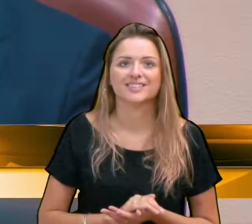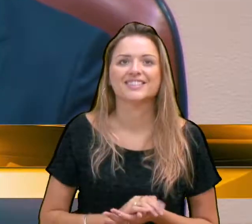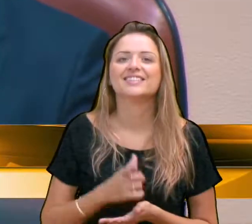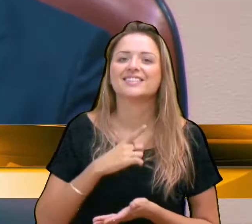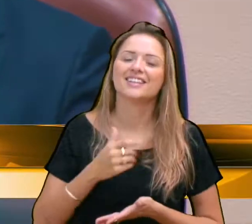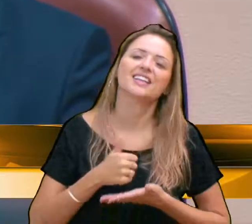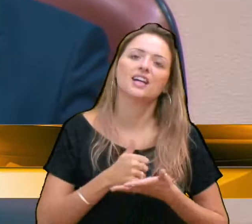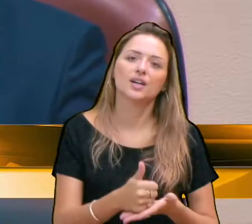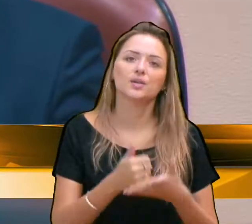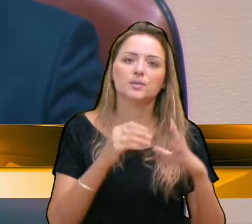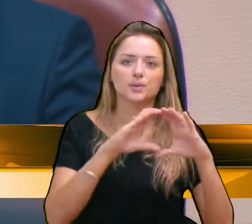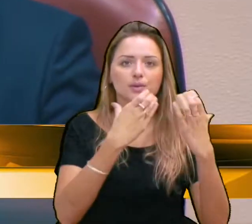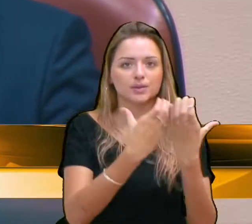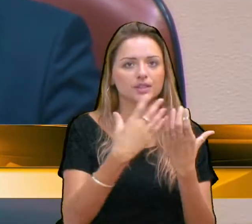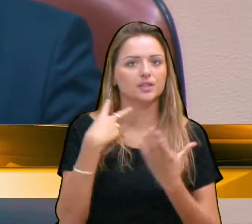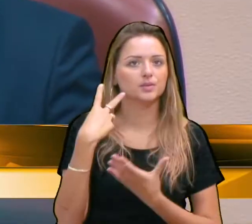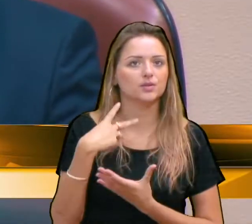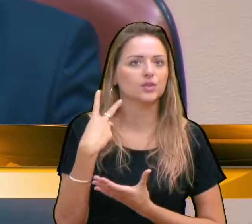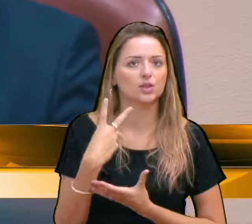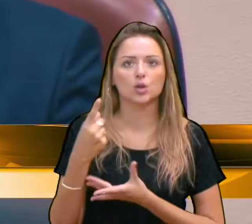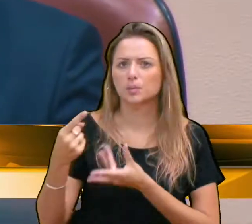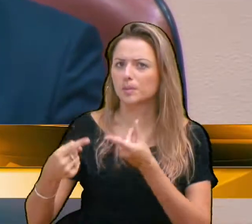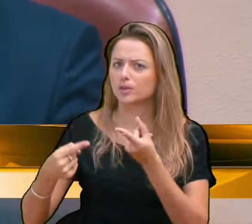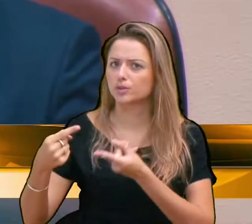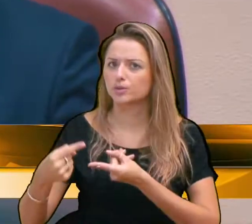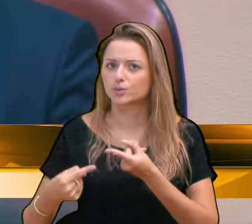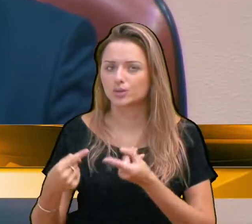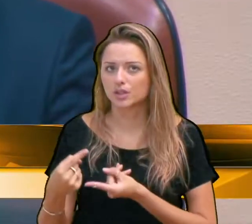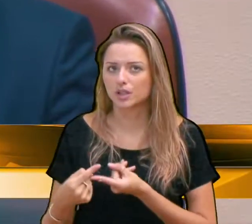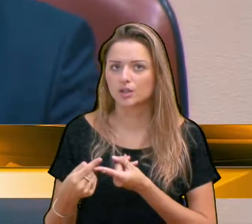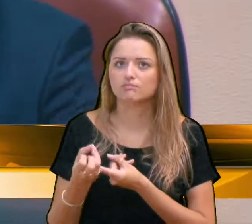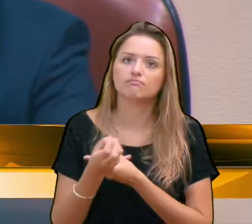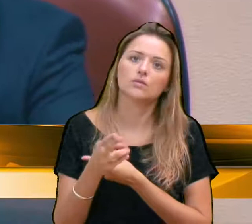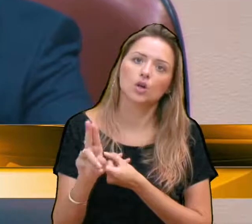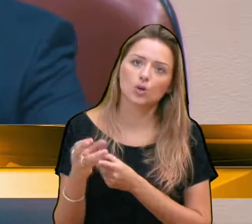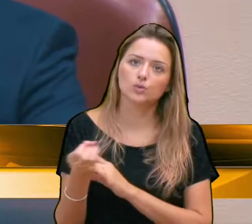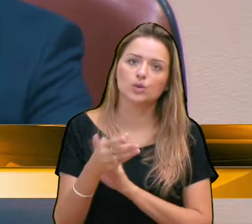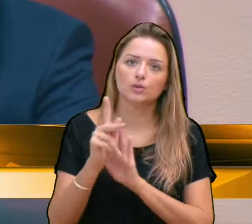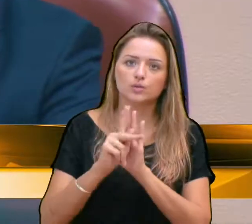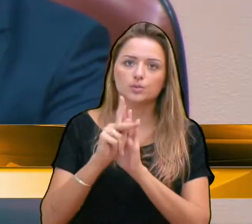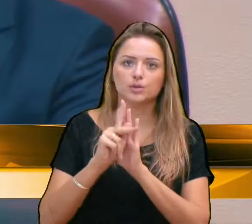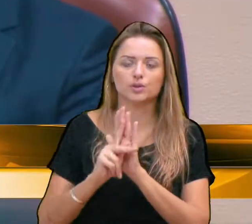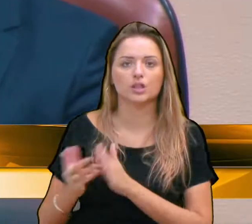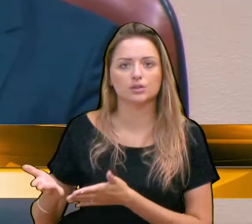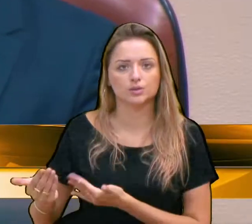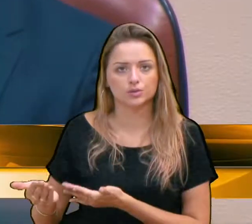com a gente, com essa casa, para a discussão e encaminhamento dos assuntos da juventude.